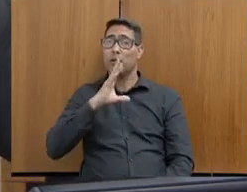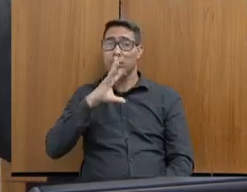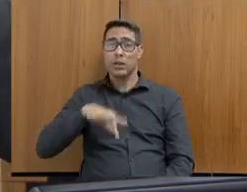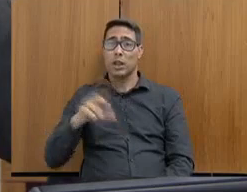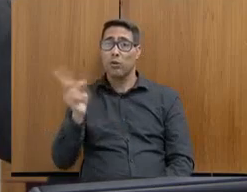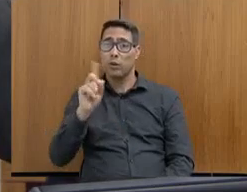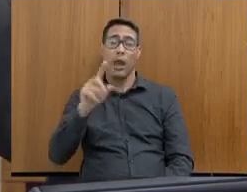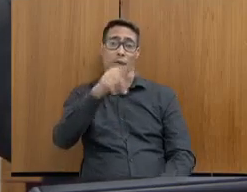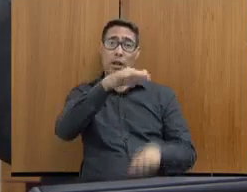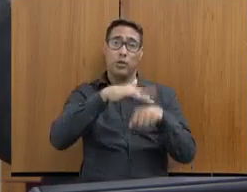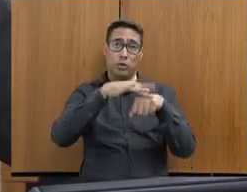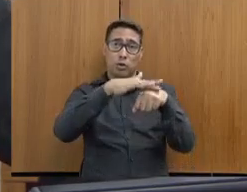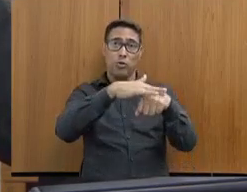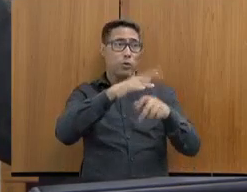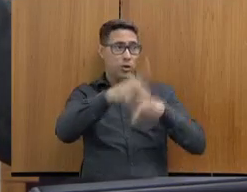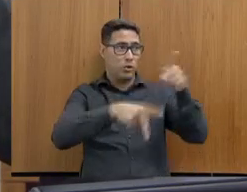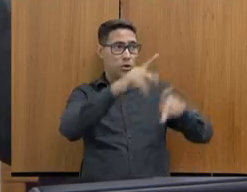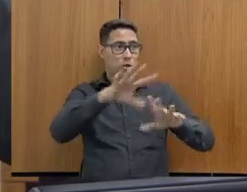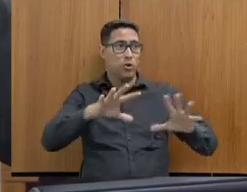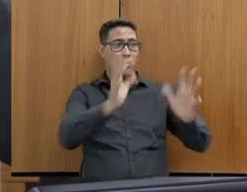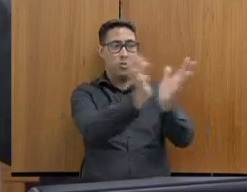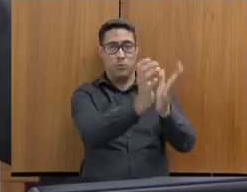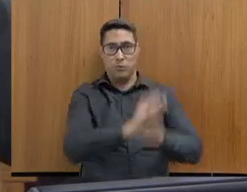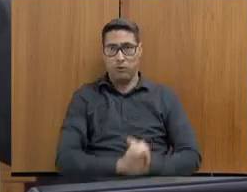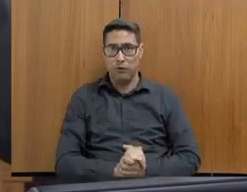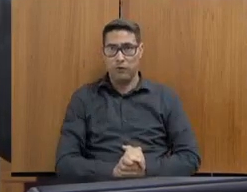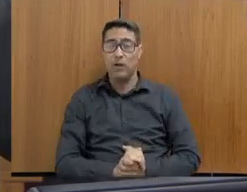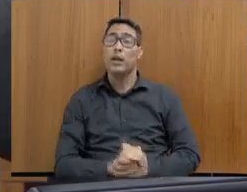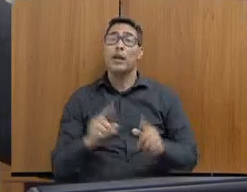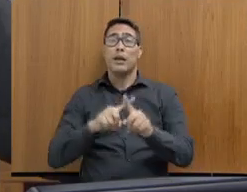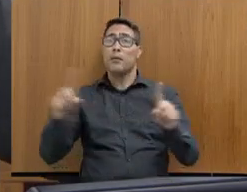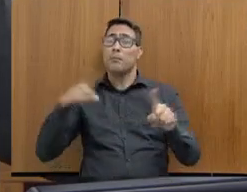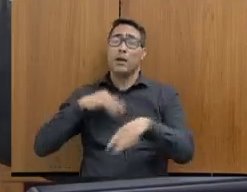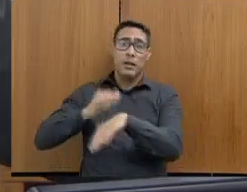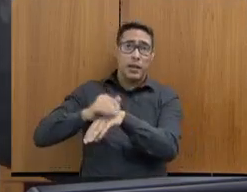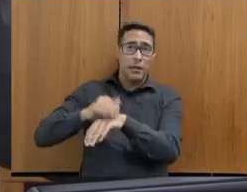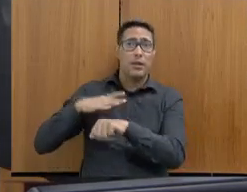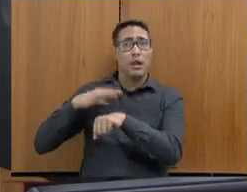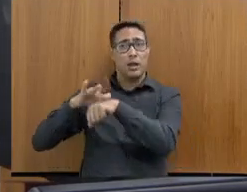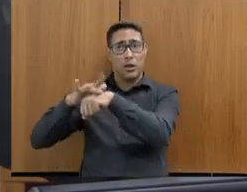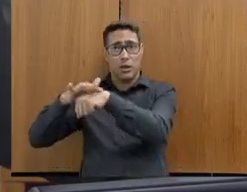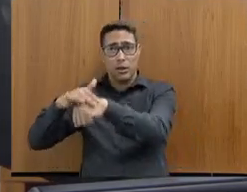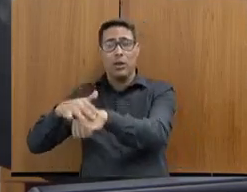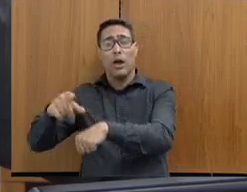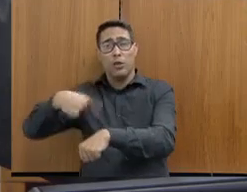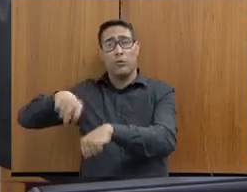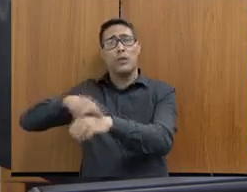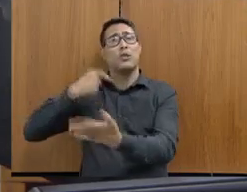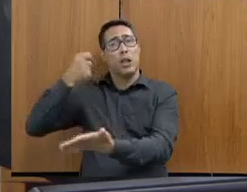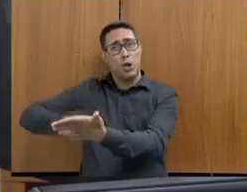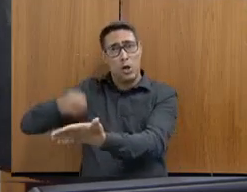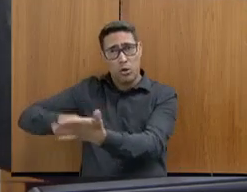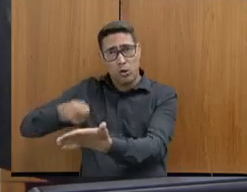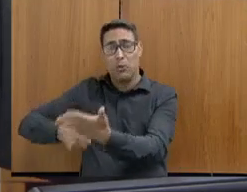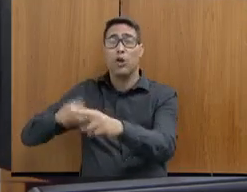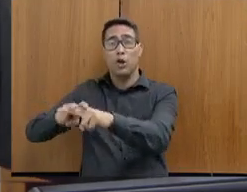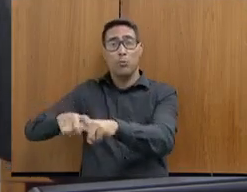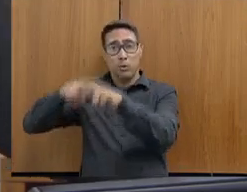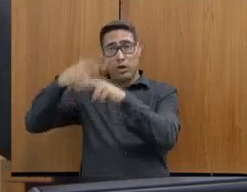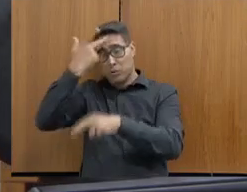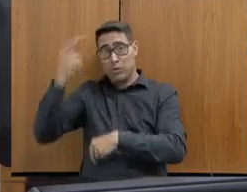adoecimento então esse adoecimento está sendo feito cada cobrança excessiva muitas vezes superior e o que leva